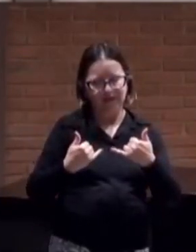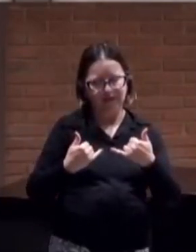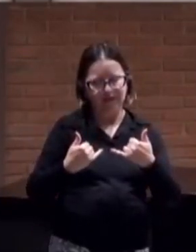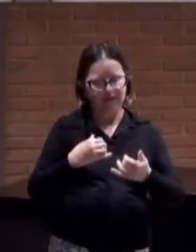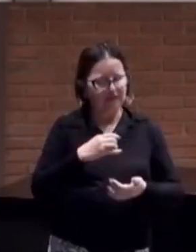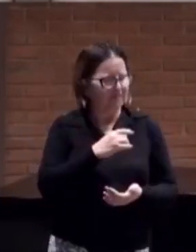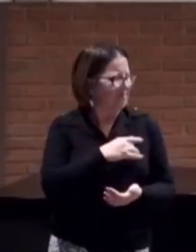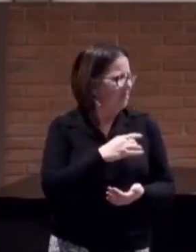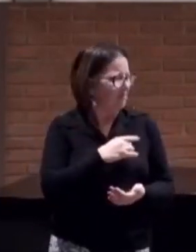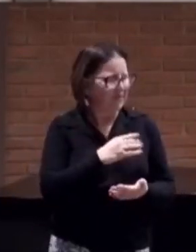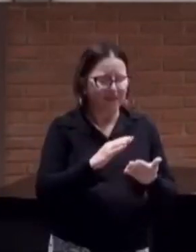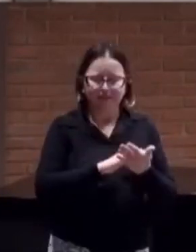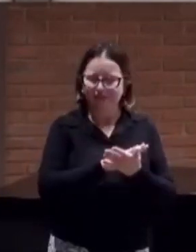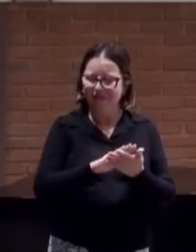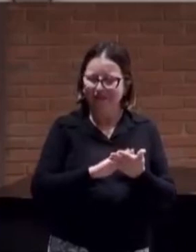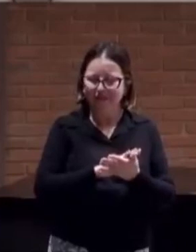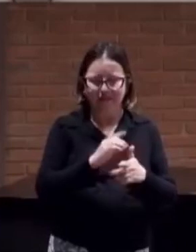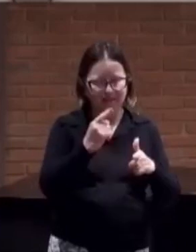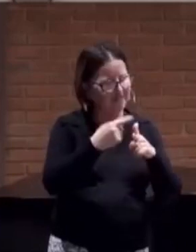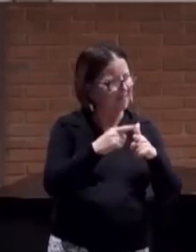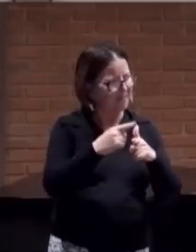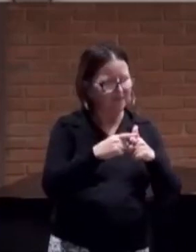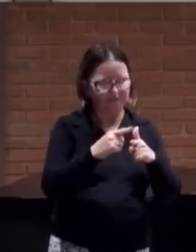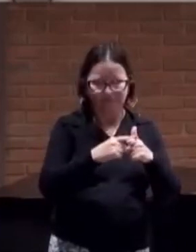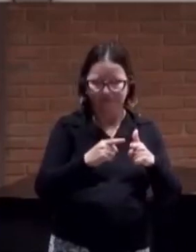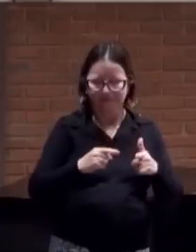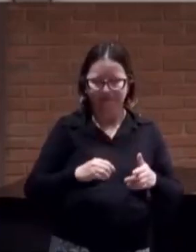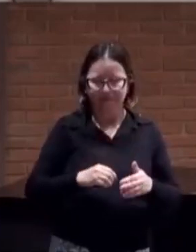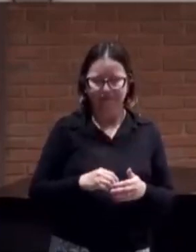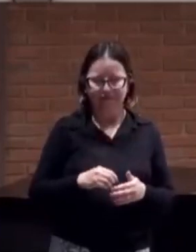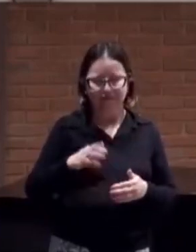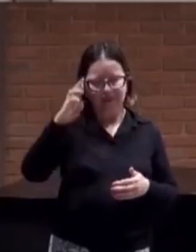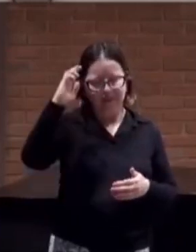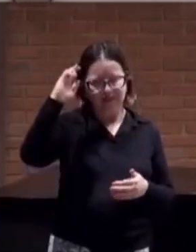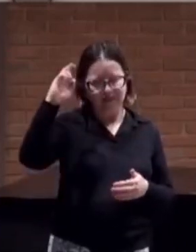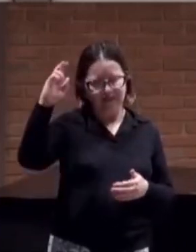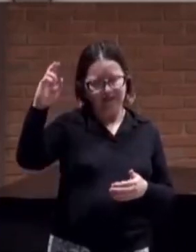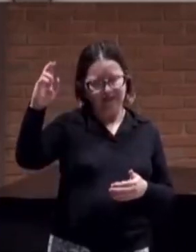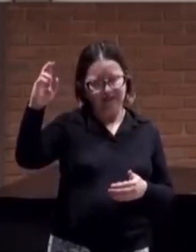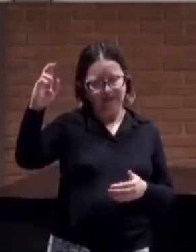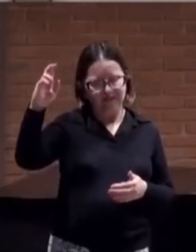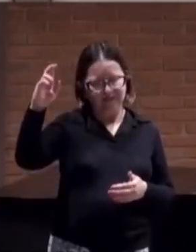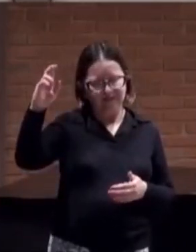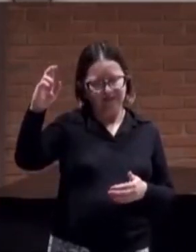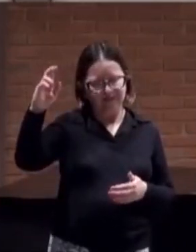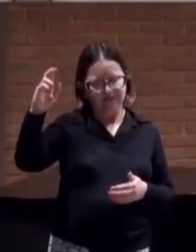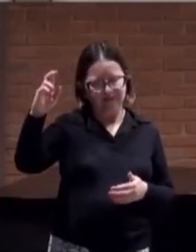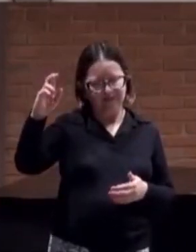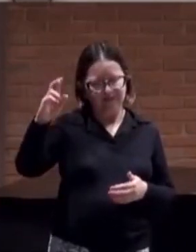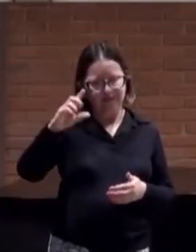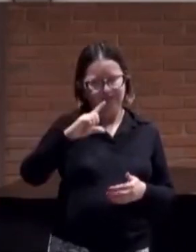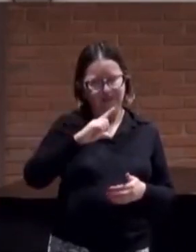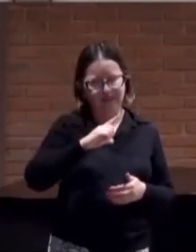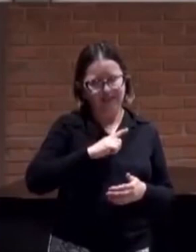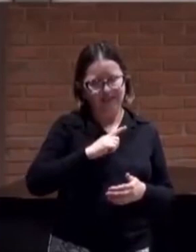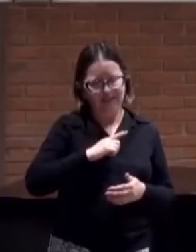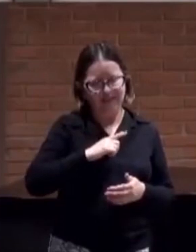temamos as circunstâncias. O Senhor tem alguém para cuidar de